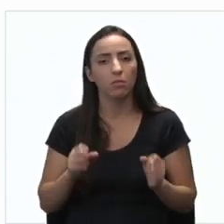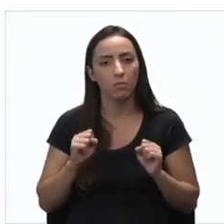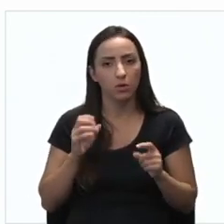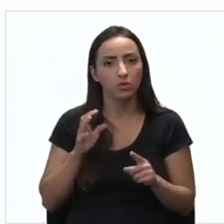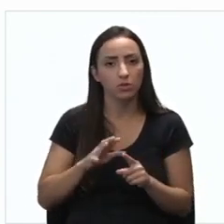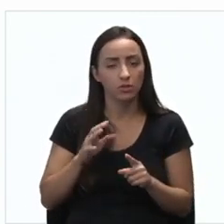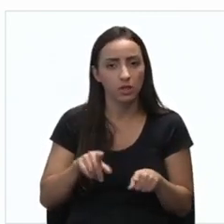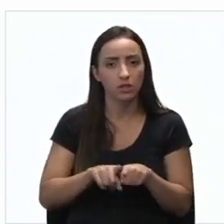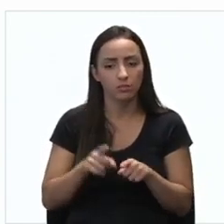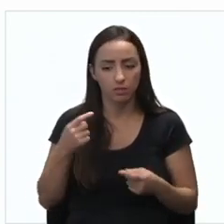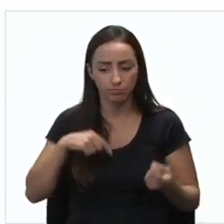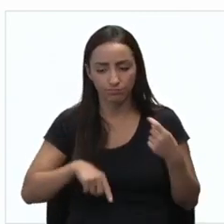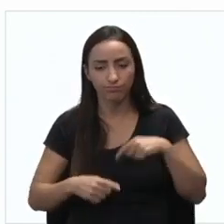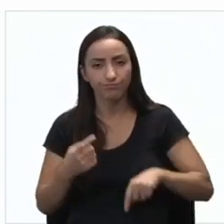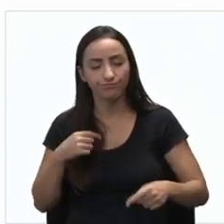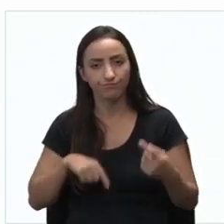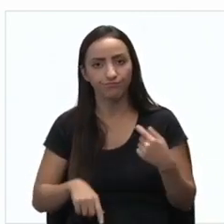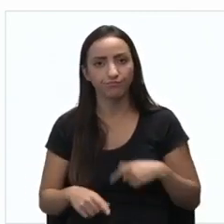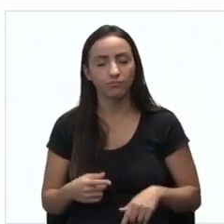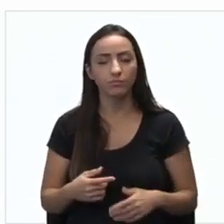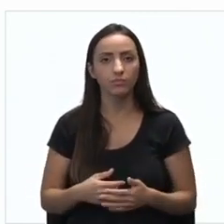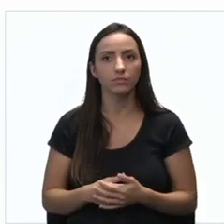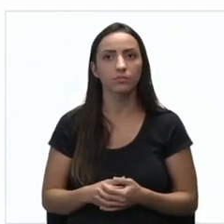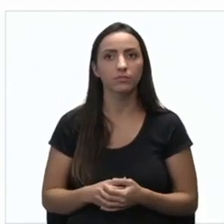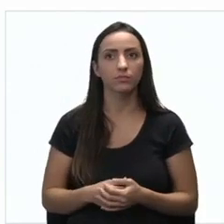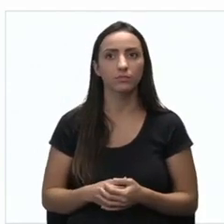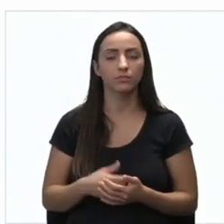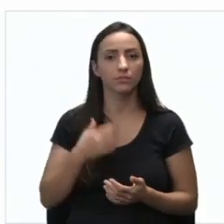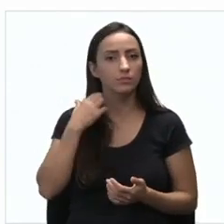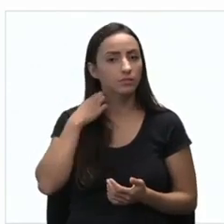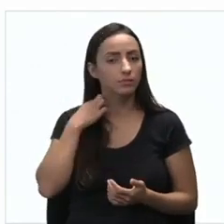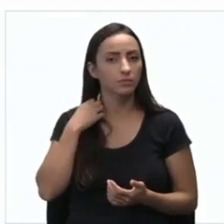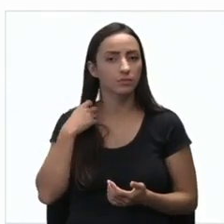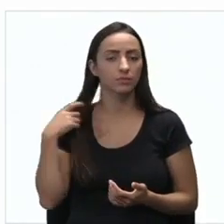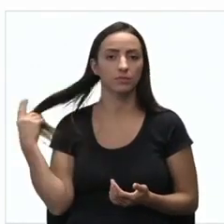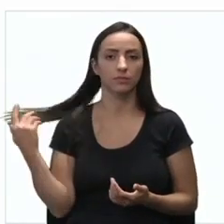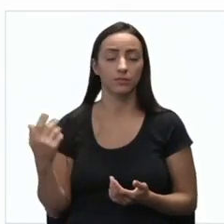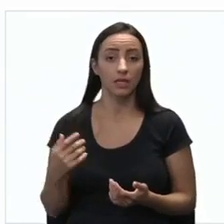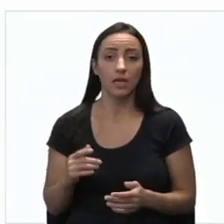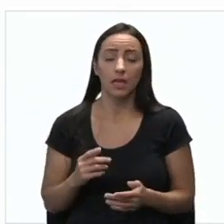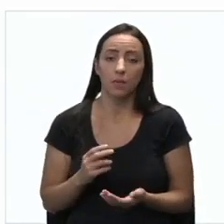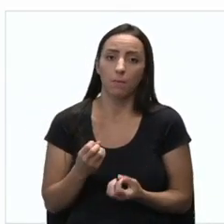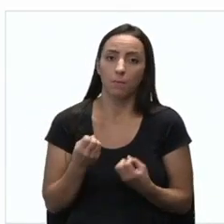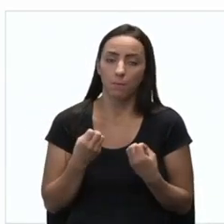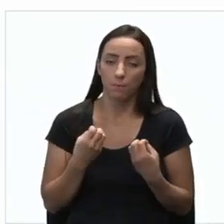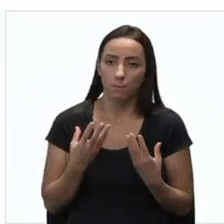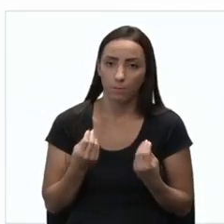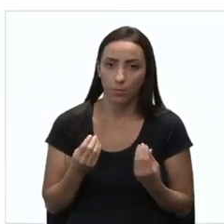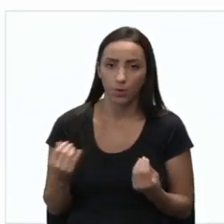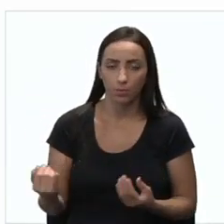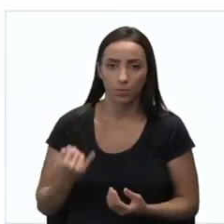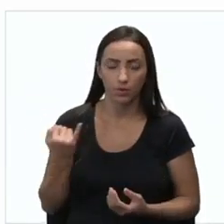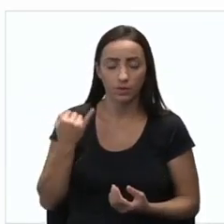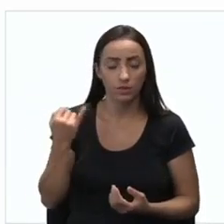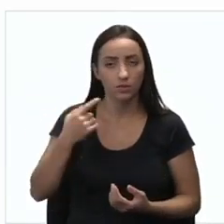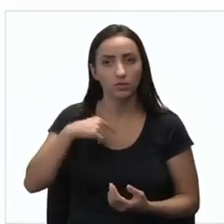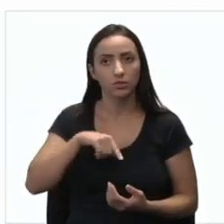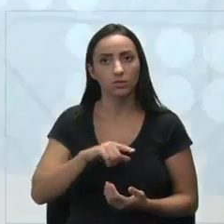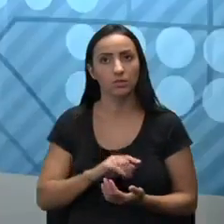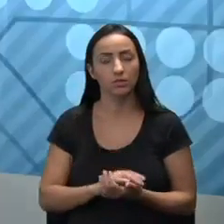alterar, né, essas questões orgânicas aí, né? Eu digo que é sempre importante a